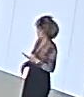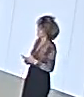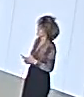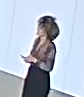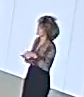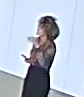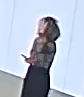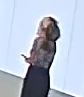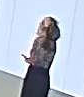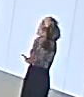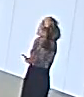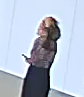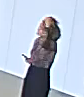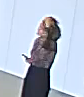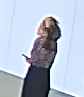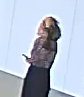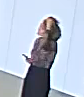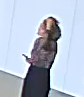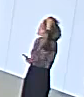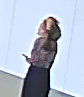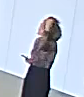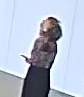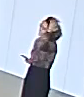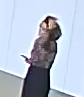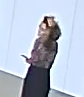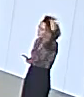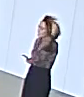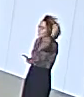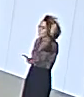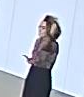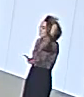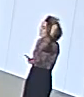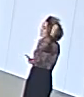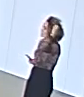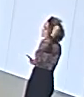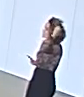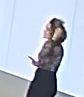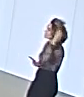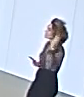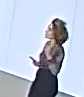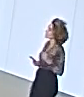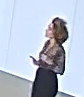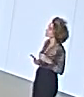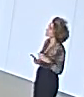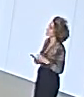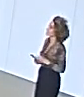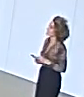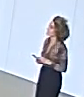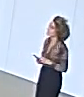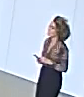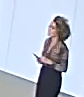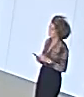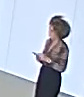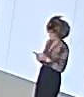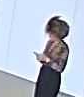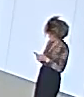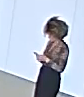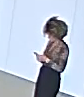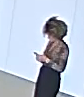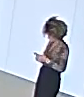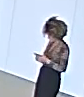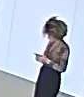Brasil. Então, como já disse, no Brasil chegaram as duas irmãs, e com a missão de servir